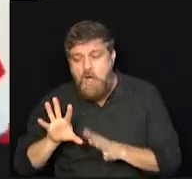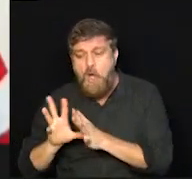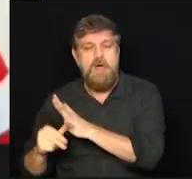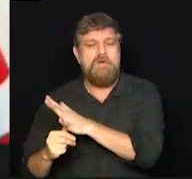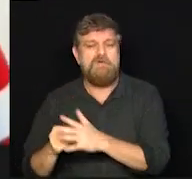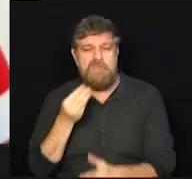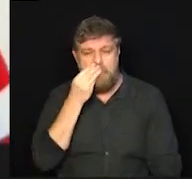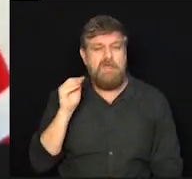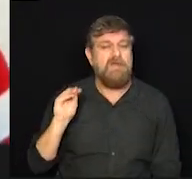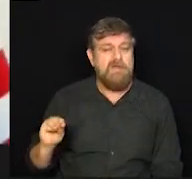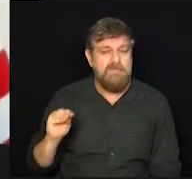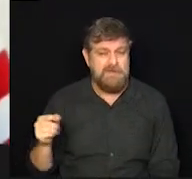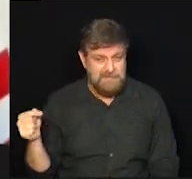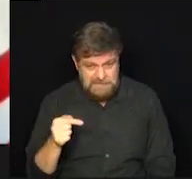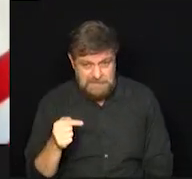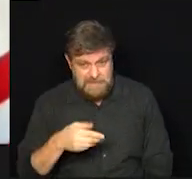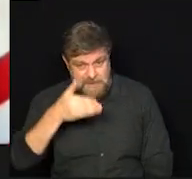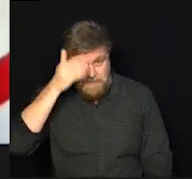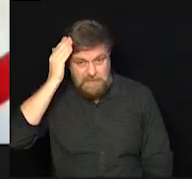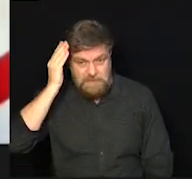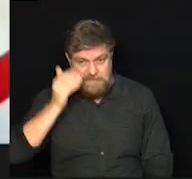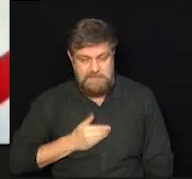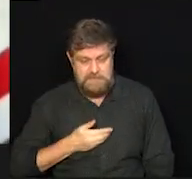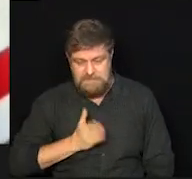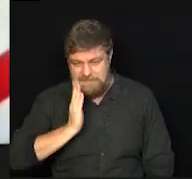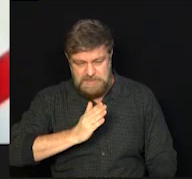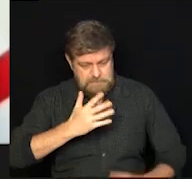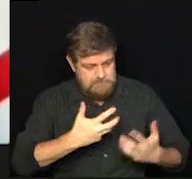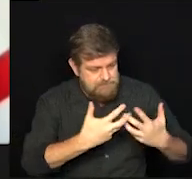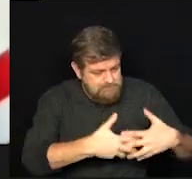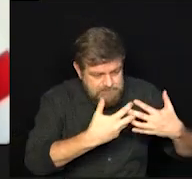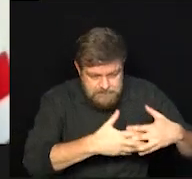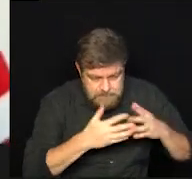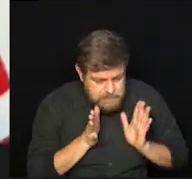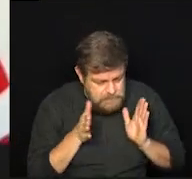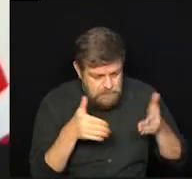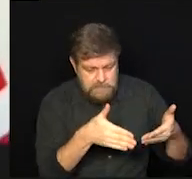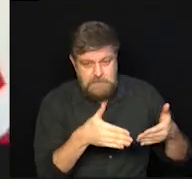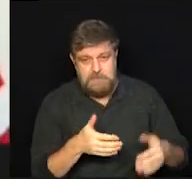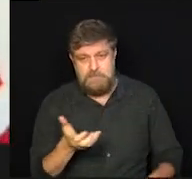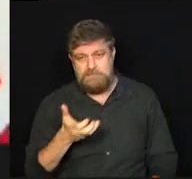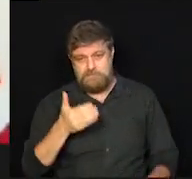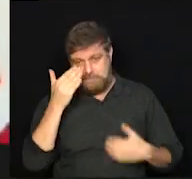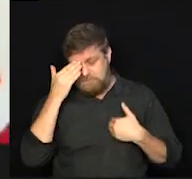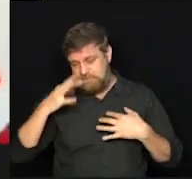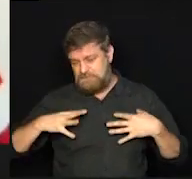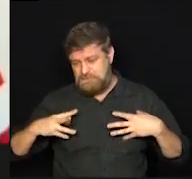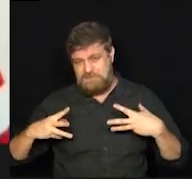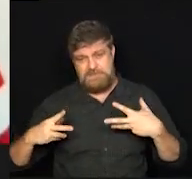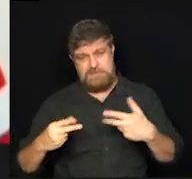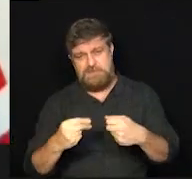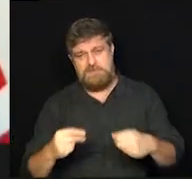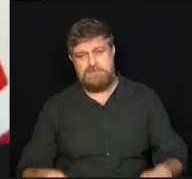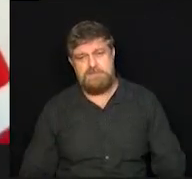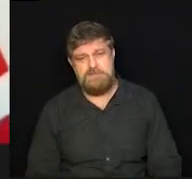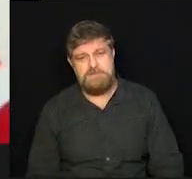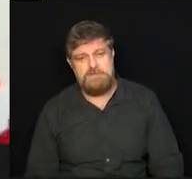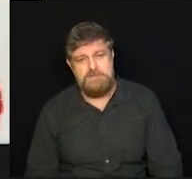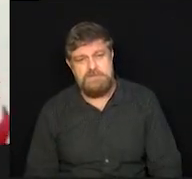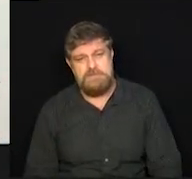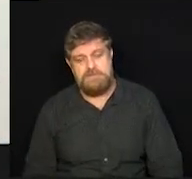da do prefeito na mesa do gabinete do prefeito como prioridade Então é isso agradecer a todos e todos e